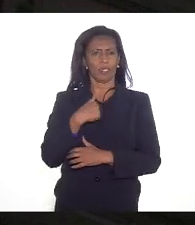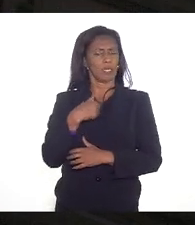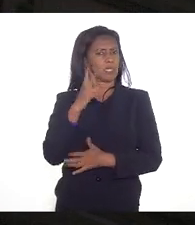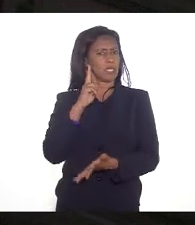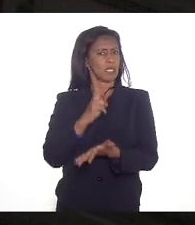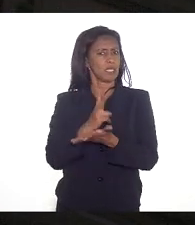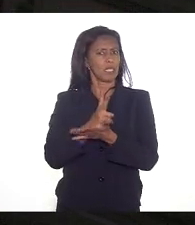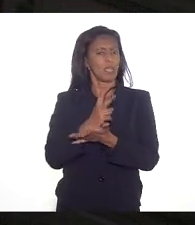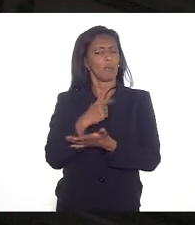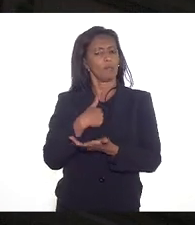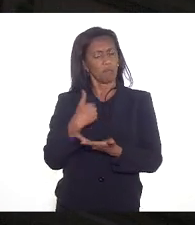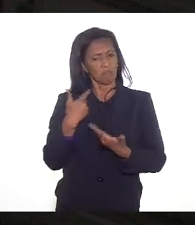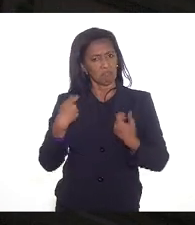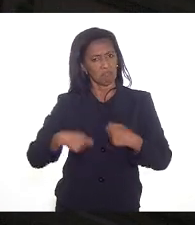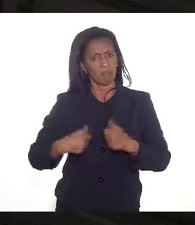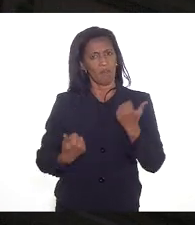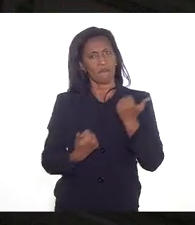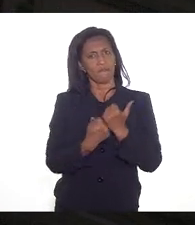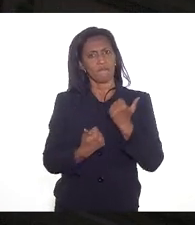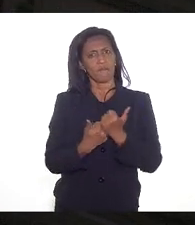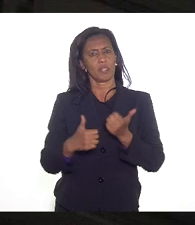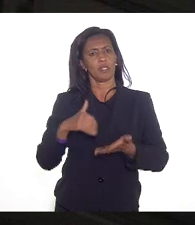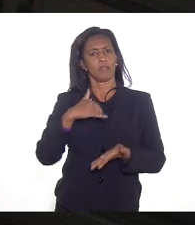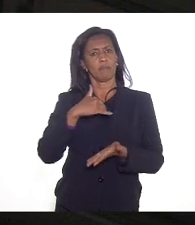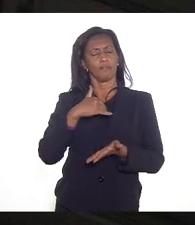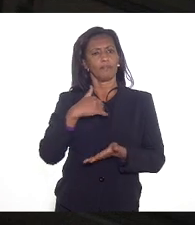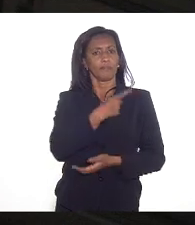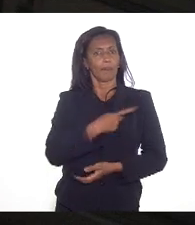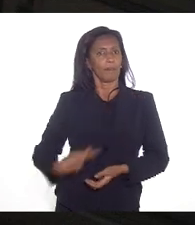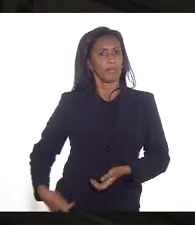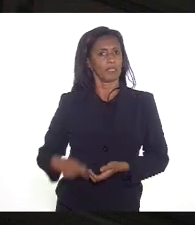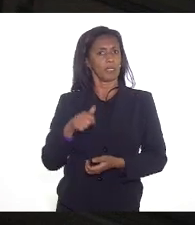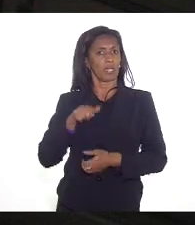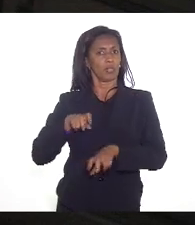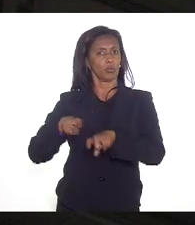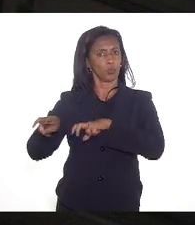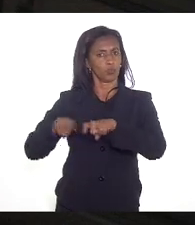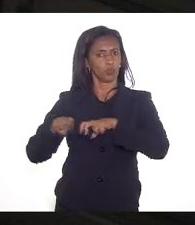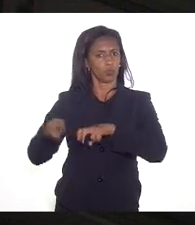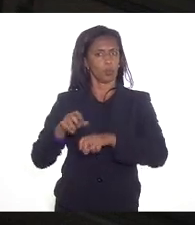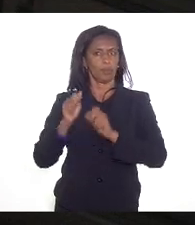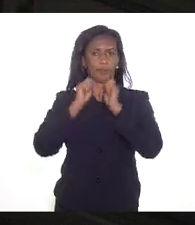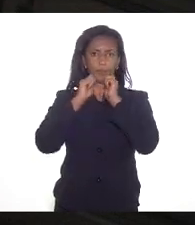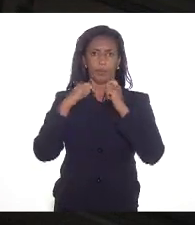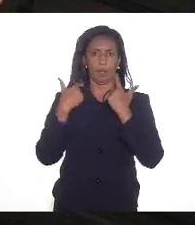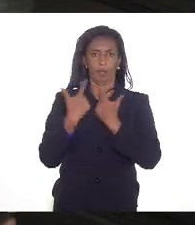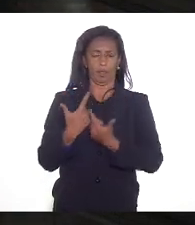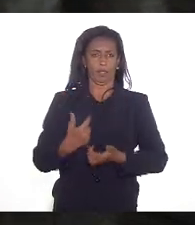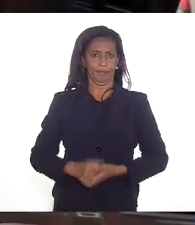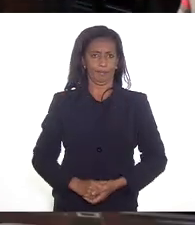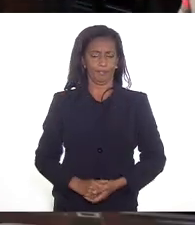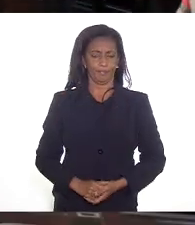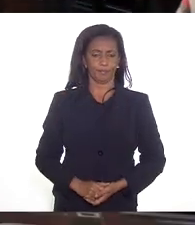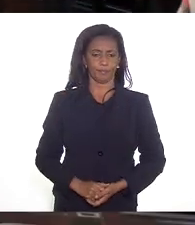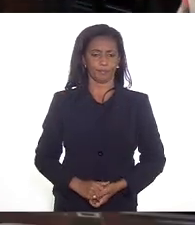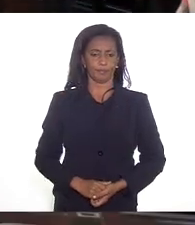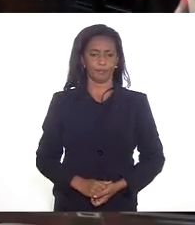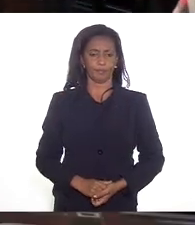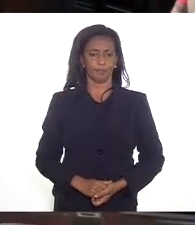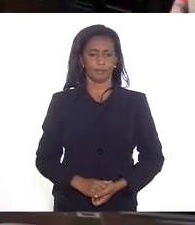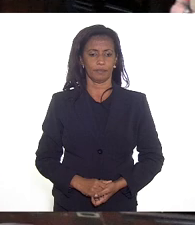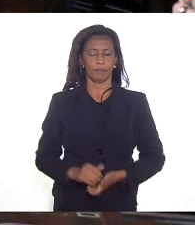com a vice-presidente da comissão de transportes da Assembleia Legislativa do Rio de Janeiro há